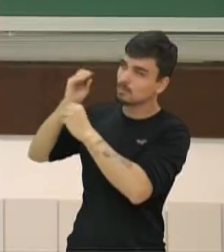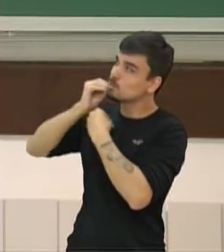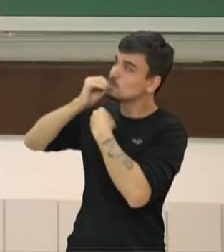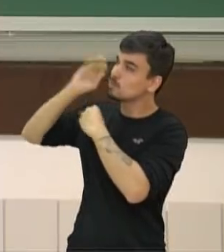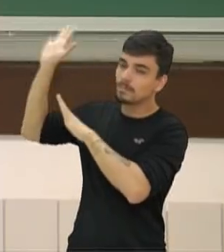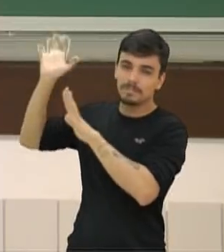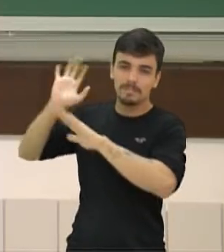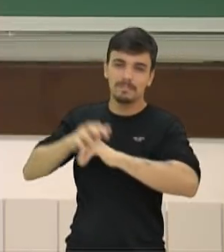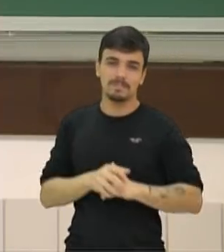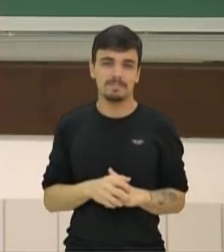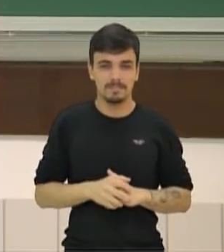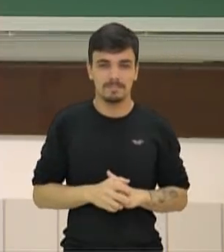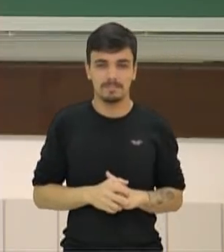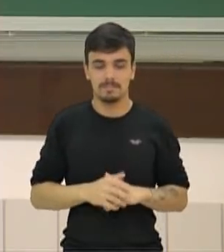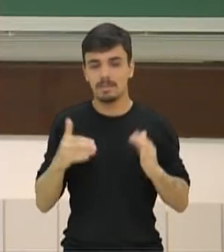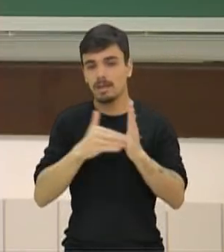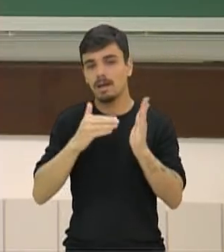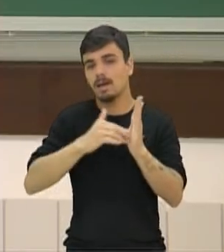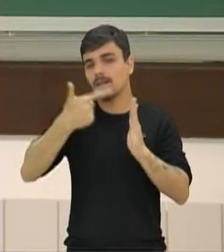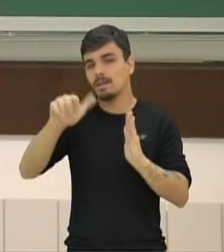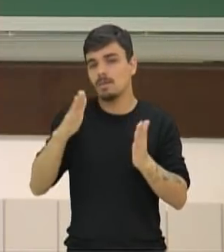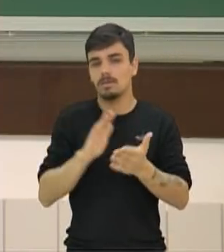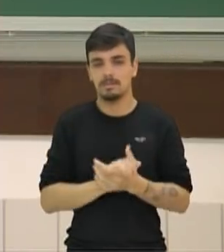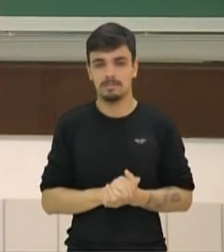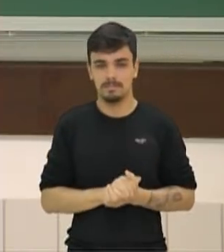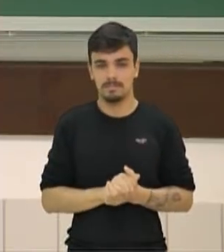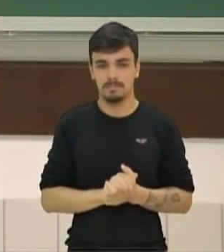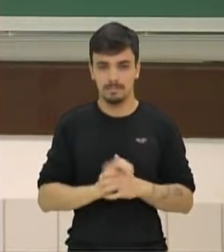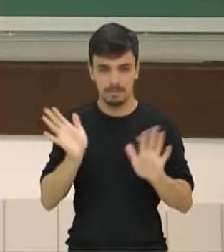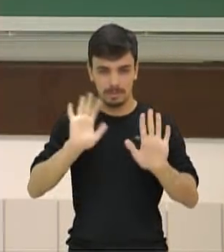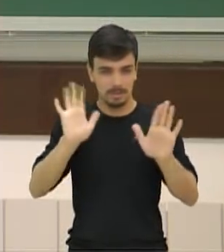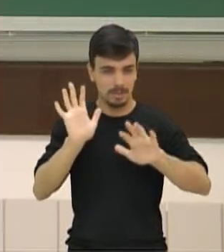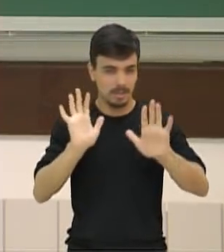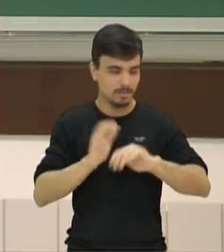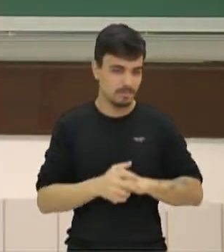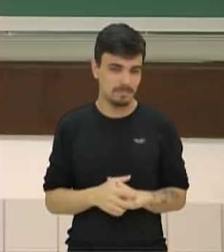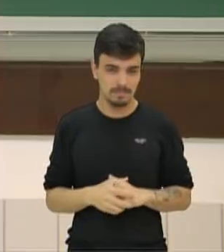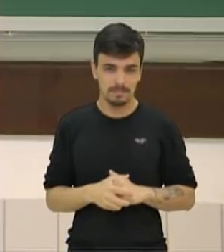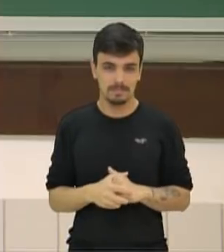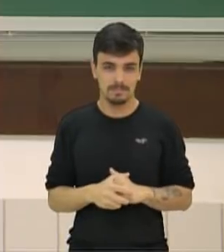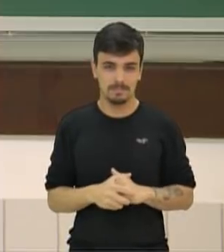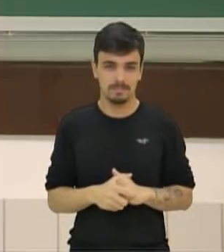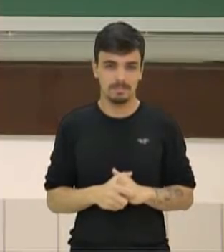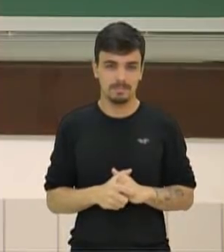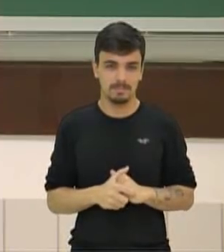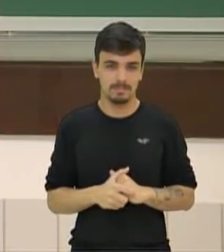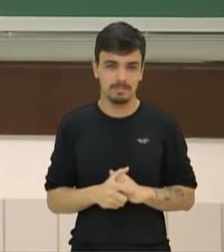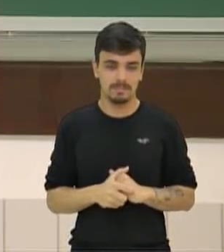Obrigada, meu lindo. Até a próxima, gente. Valeu. Tchau.